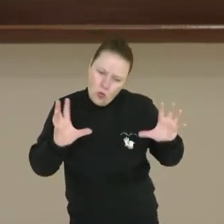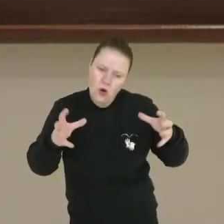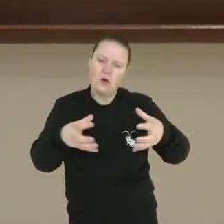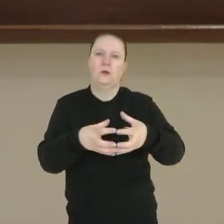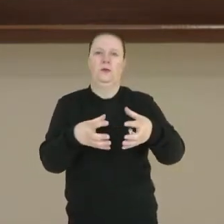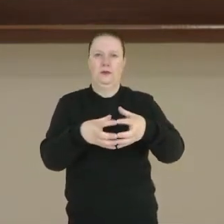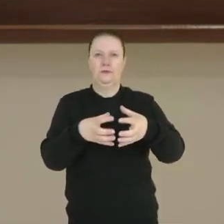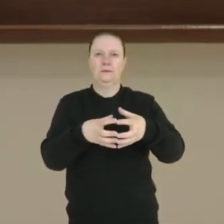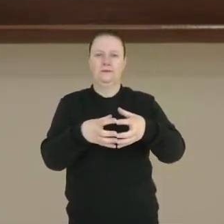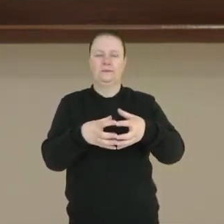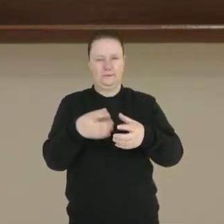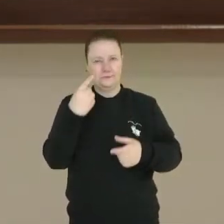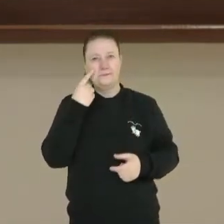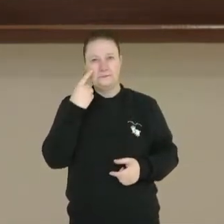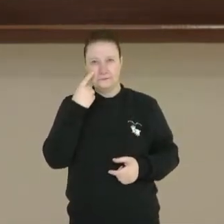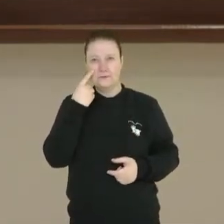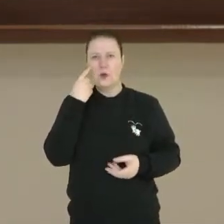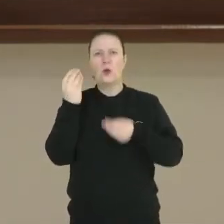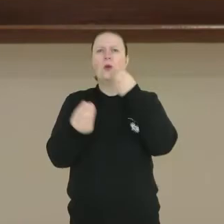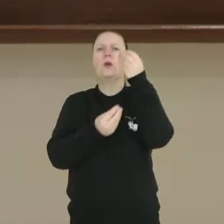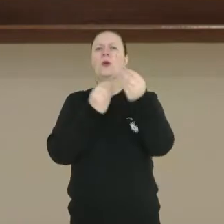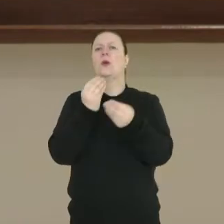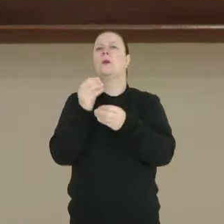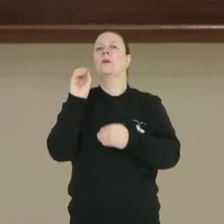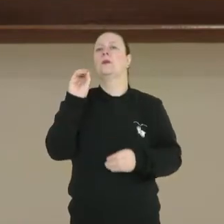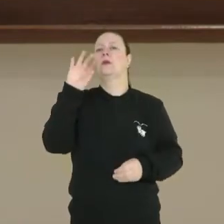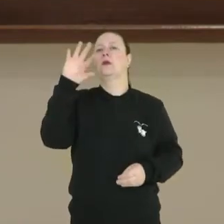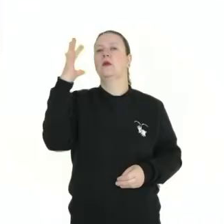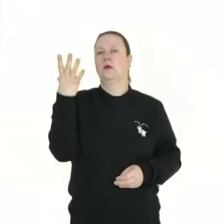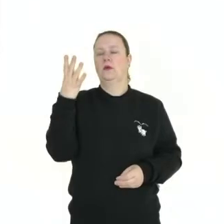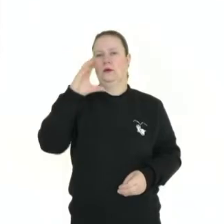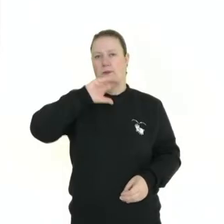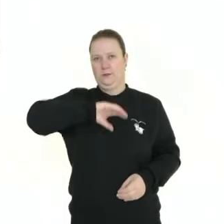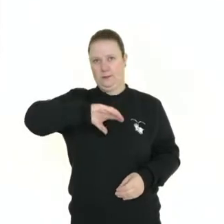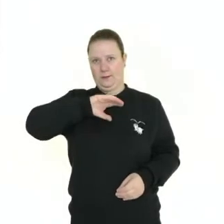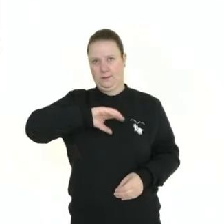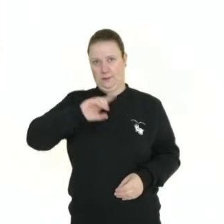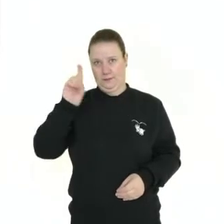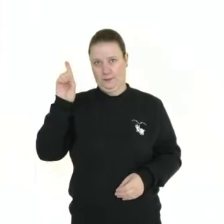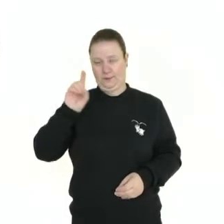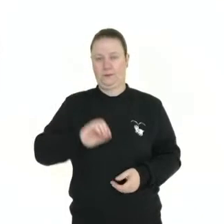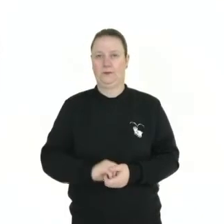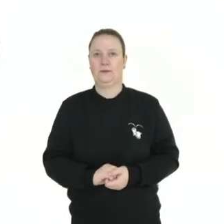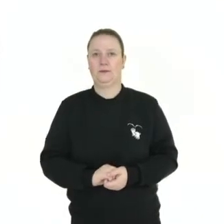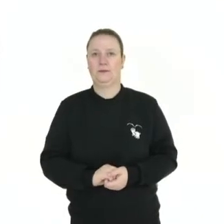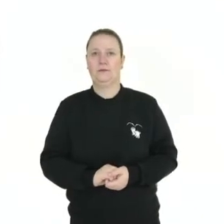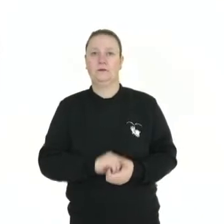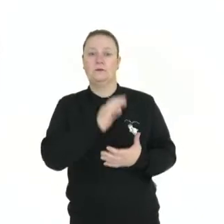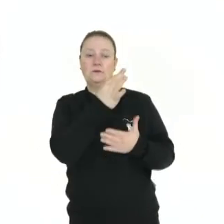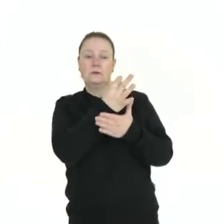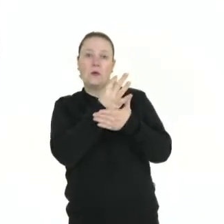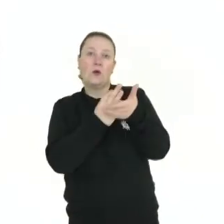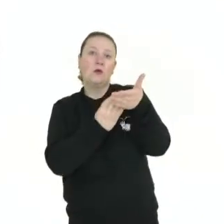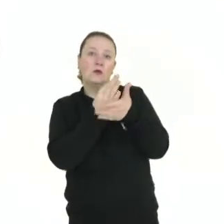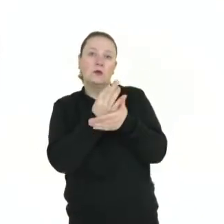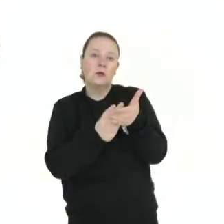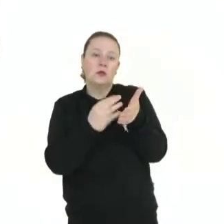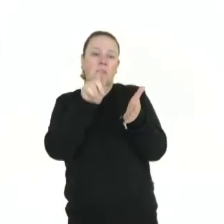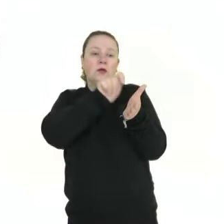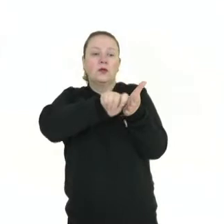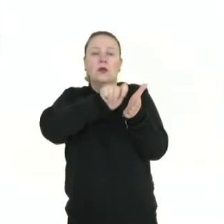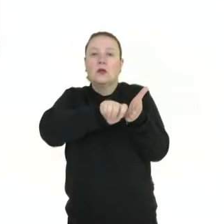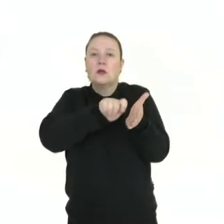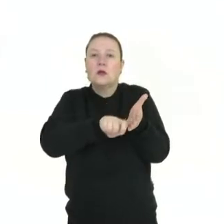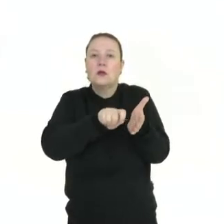como que isso se dá dentro da nossa língua portuguesa. Olha lá. São textos então escritos para serem